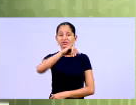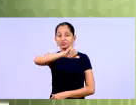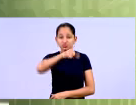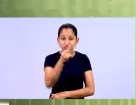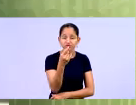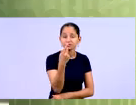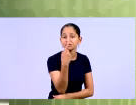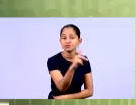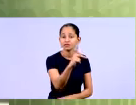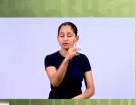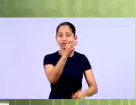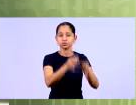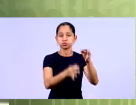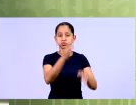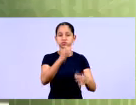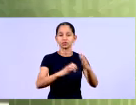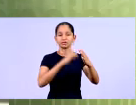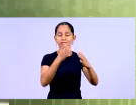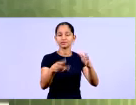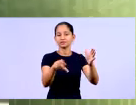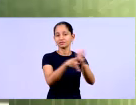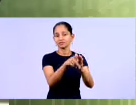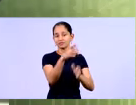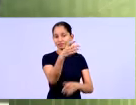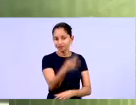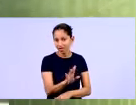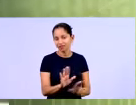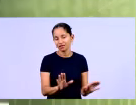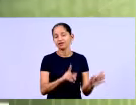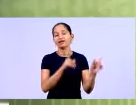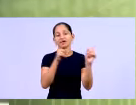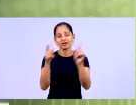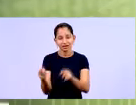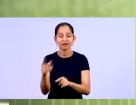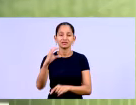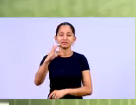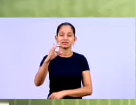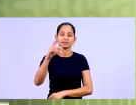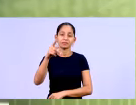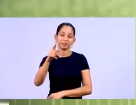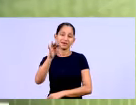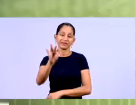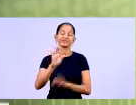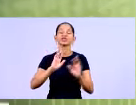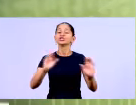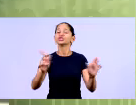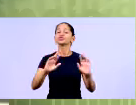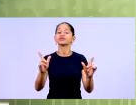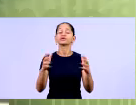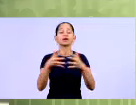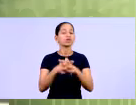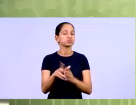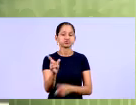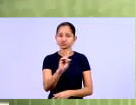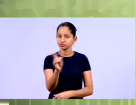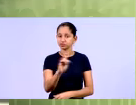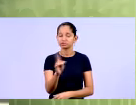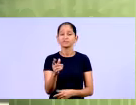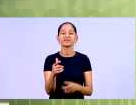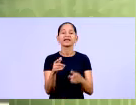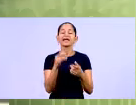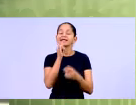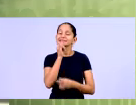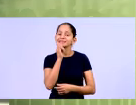pessoa jurídica. E outra coisa é a declaração de imposto de renda de pessoa física. Não confundam. E também não está relacionado ao